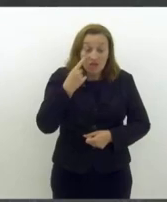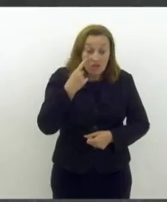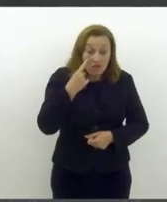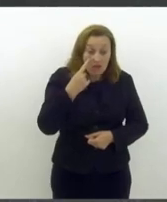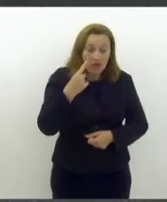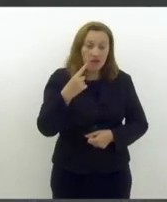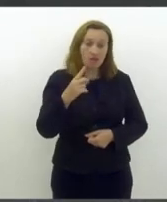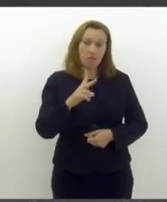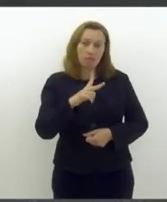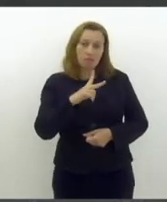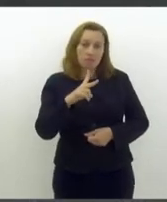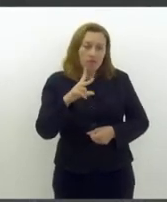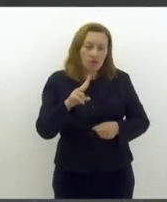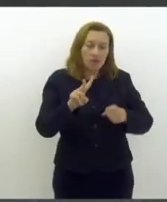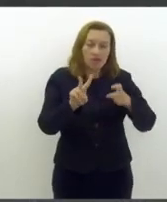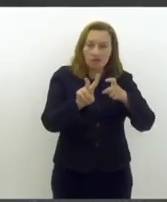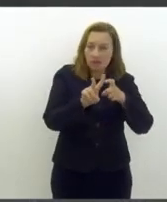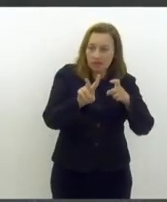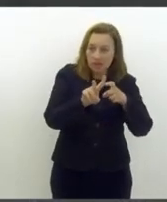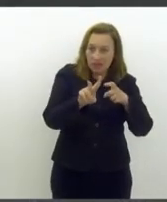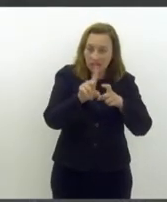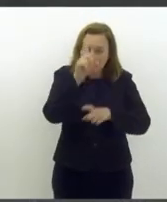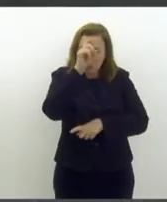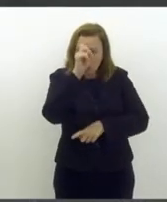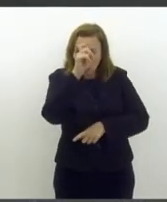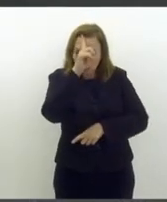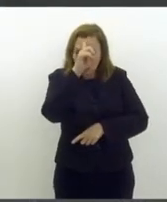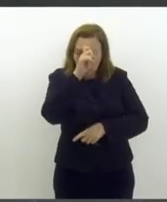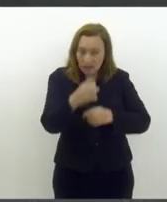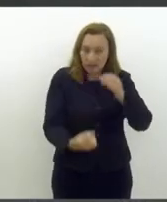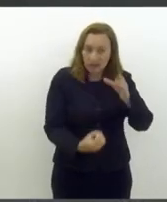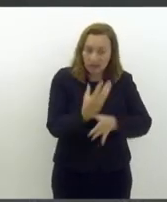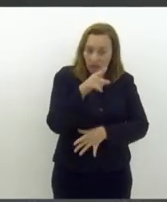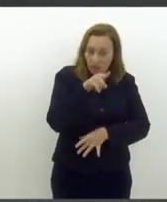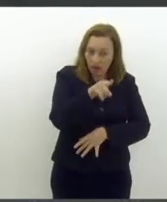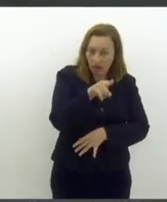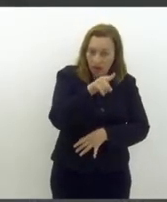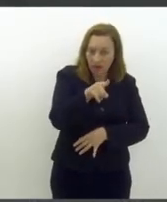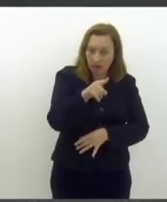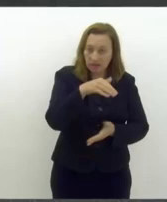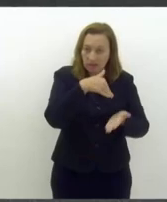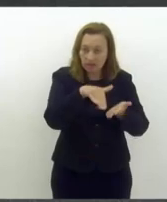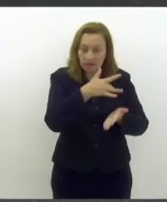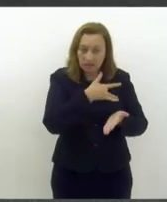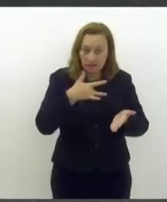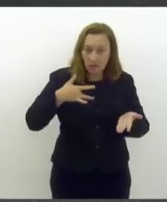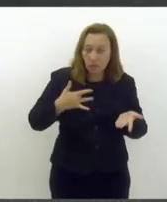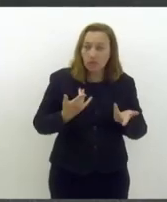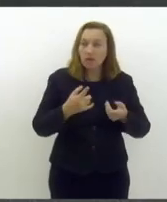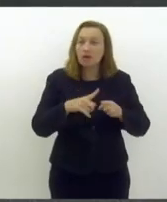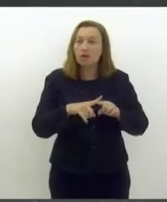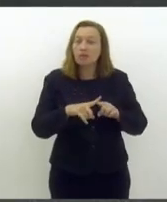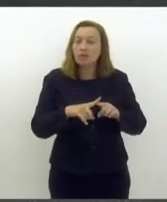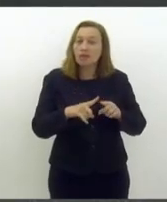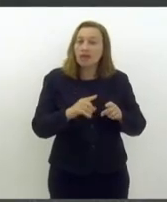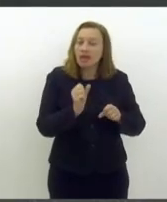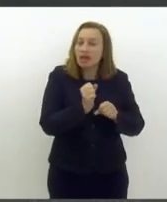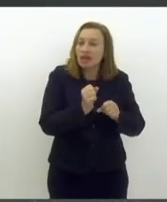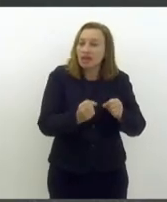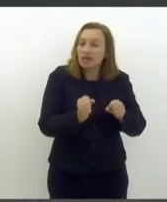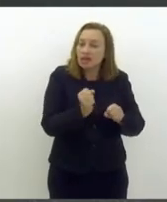deputado tange quando o secretário de saúde na cidade construiu não só a construção de fato é de